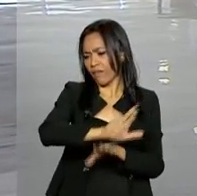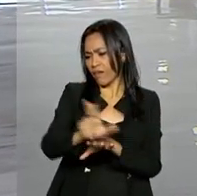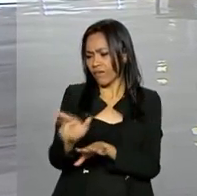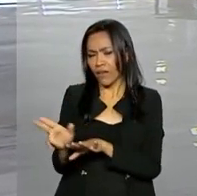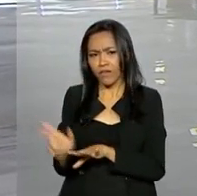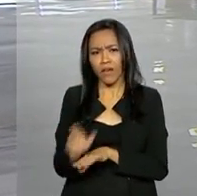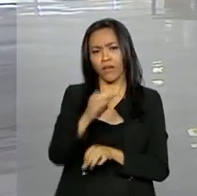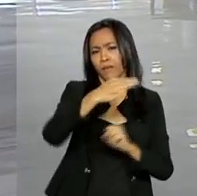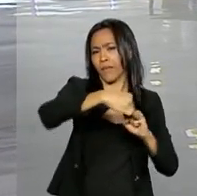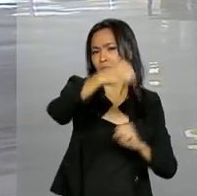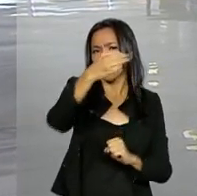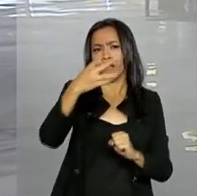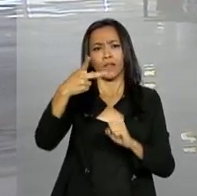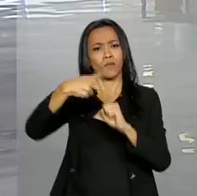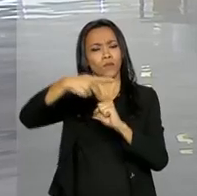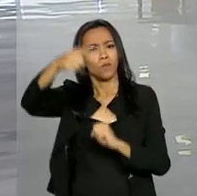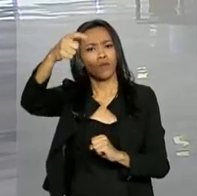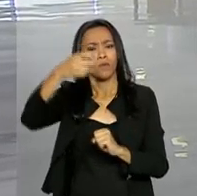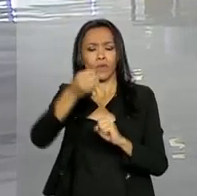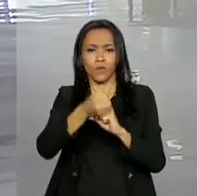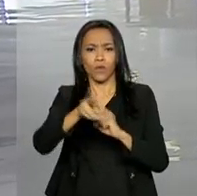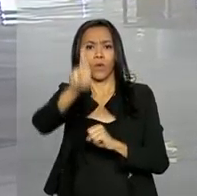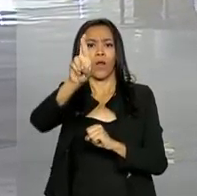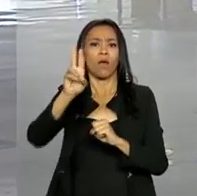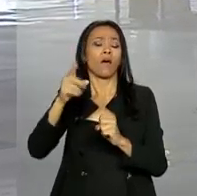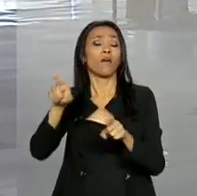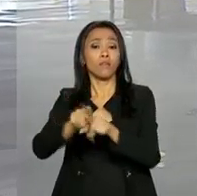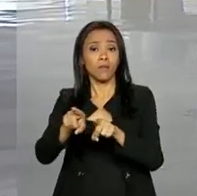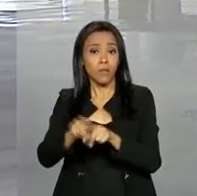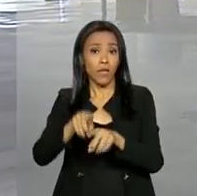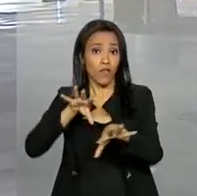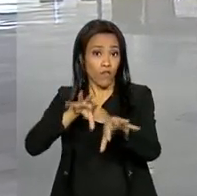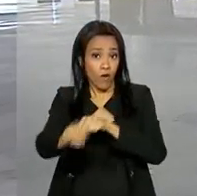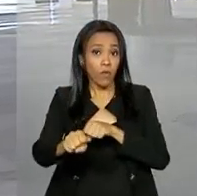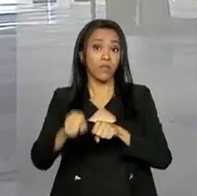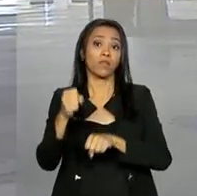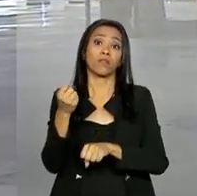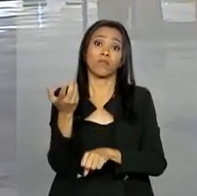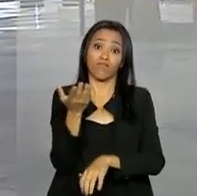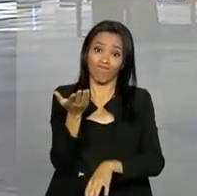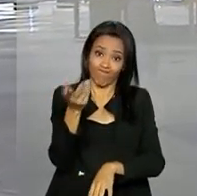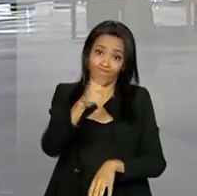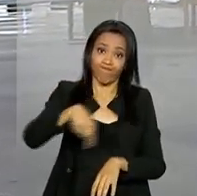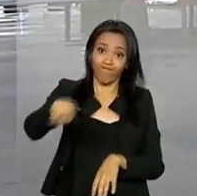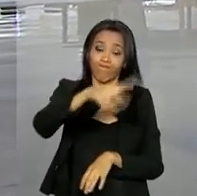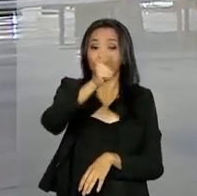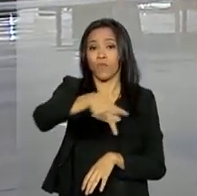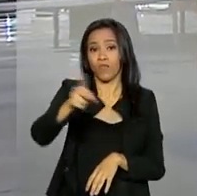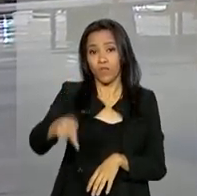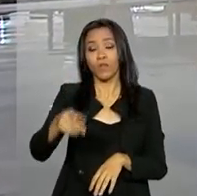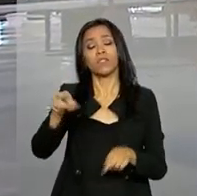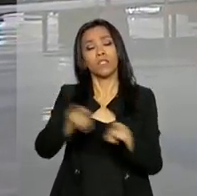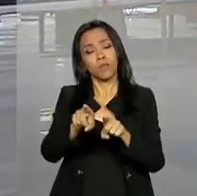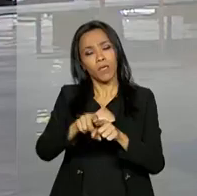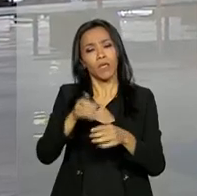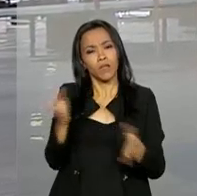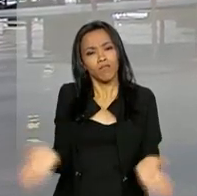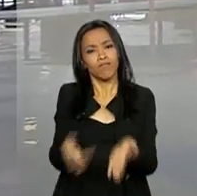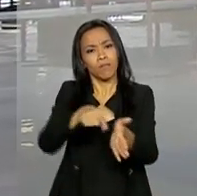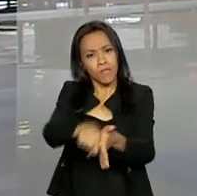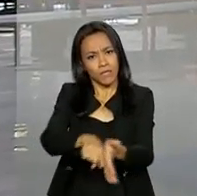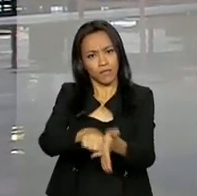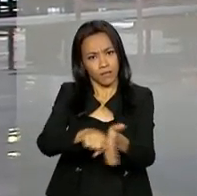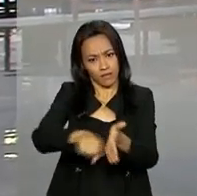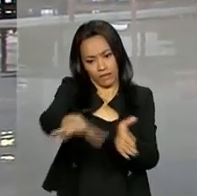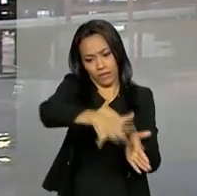como mestrado doutorado pós-doutorado formação de professores e ainda iniciação científica além de ações